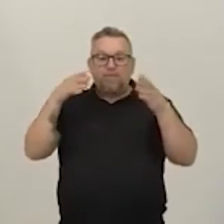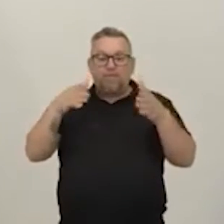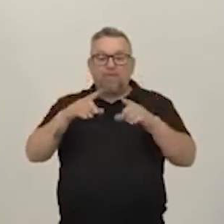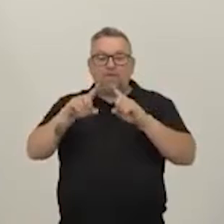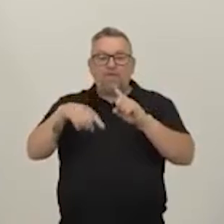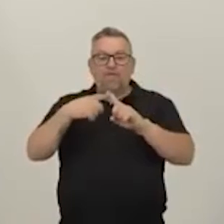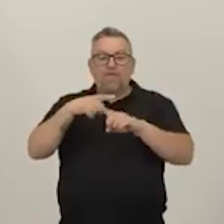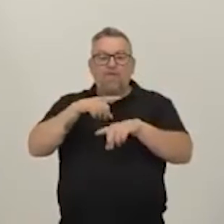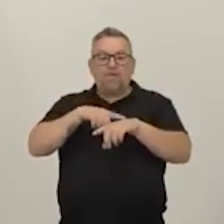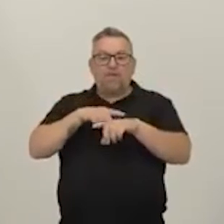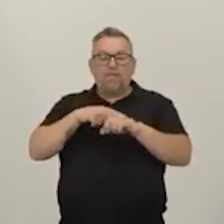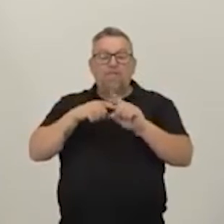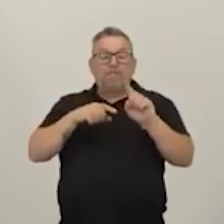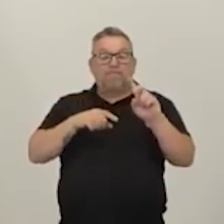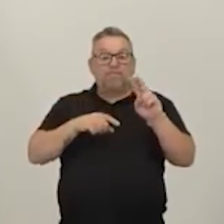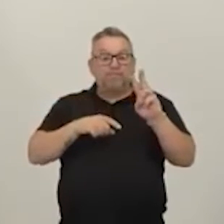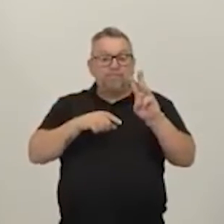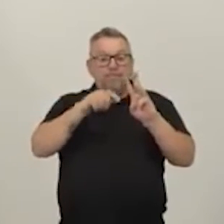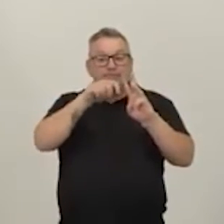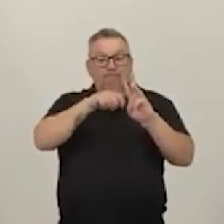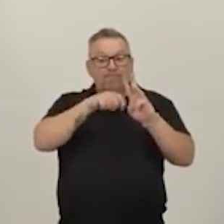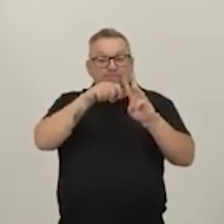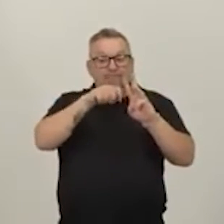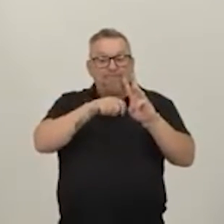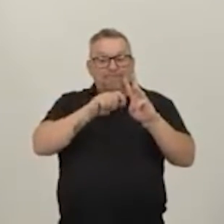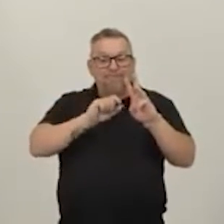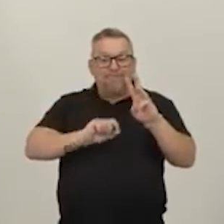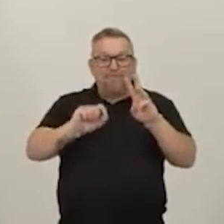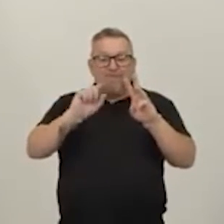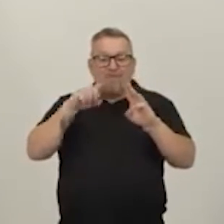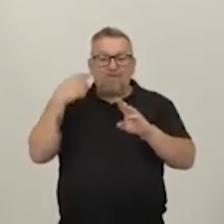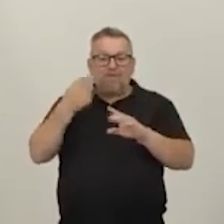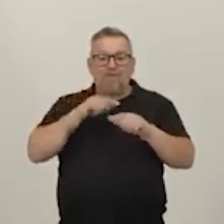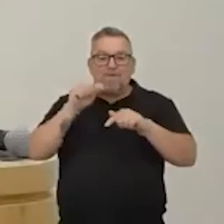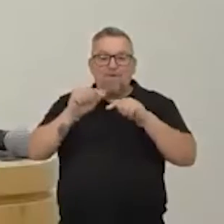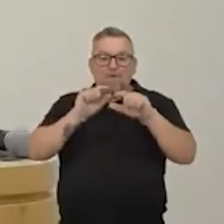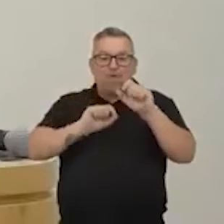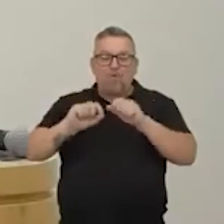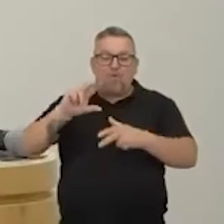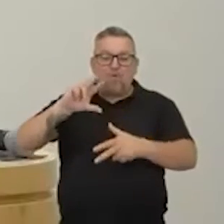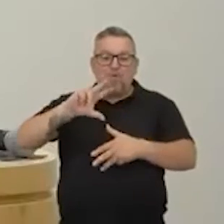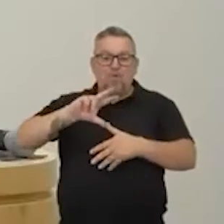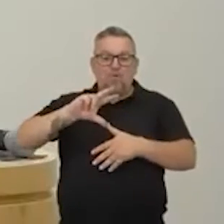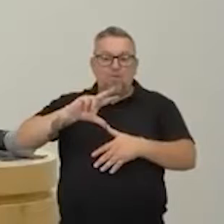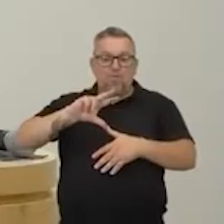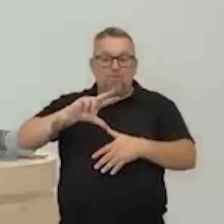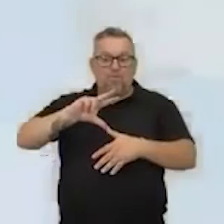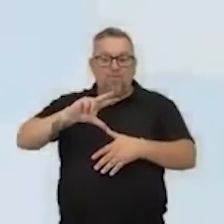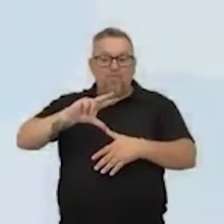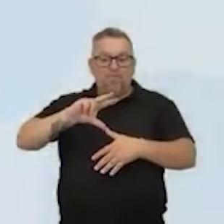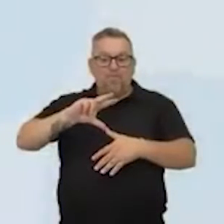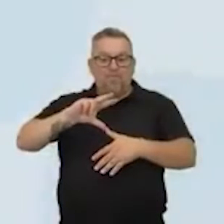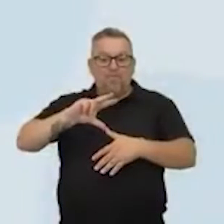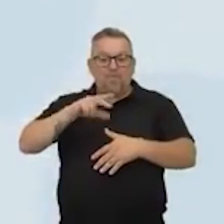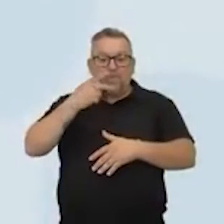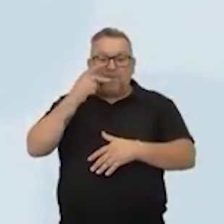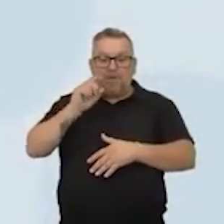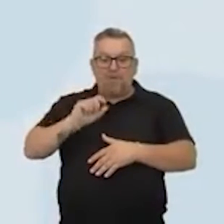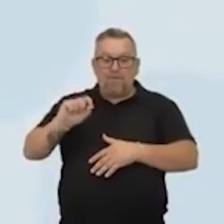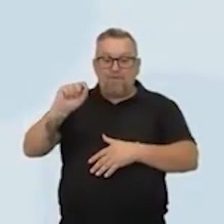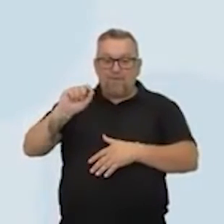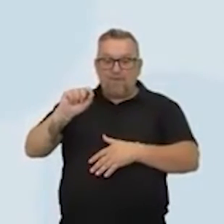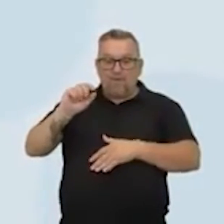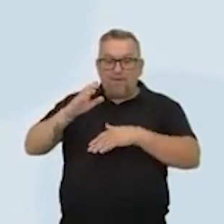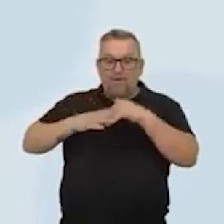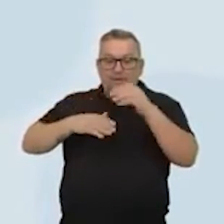faz um tempo aí no terceiro bimestre. E o que nós vamos trabalhar nesse tema aí da América Latina, Magno? Bom, nesse tema aí do oitavo ano do terceiro bimestre, a gente vai tratar